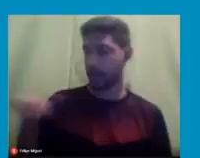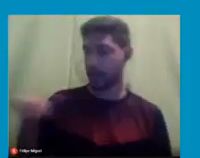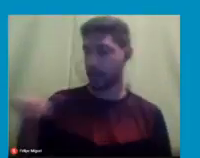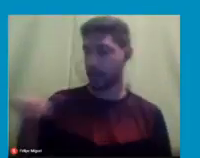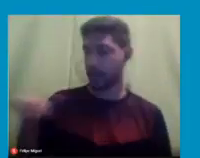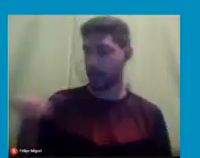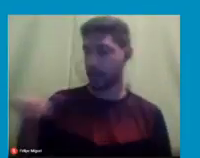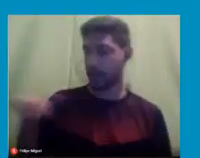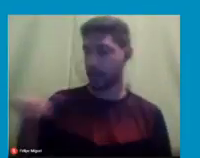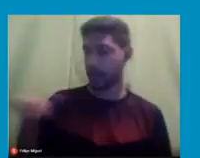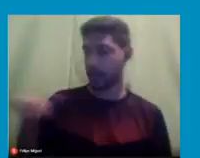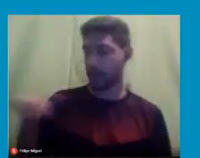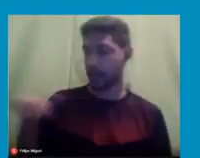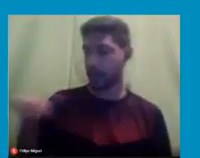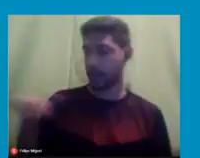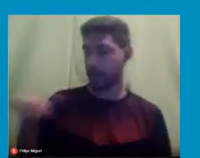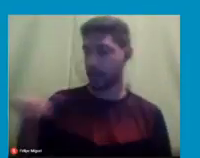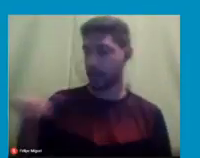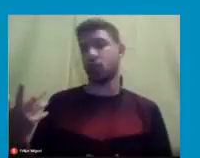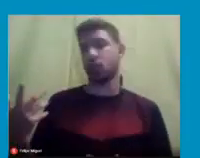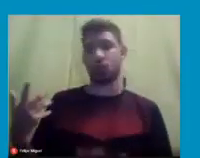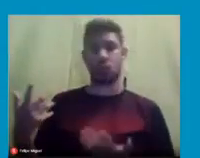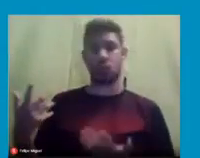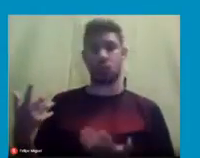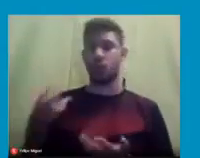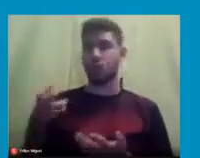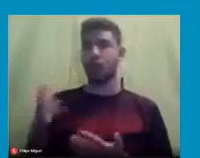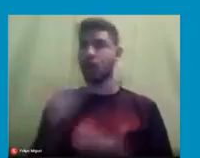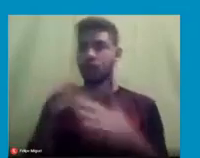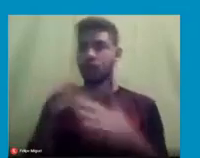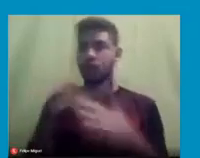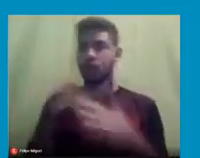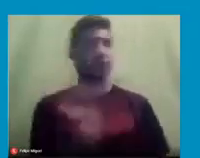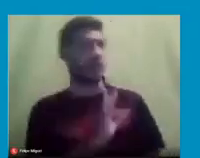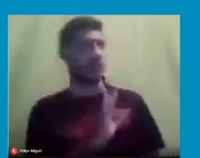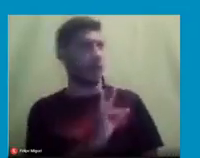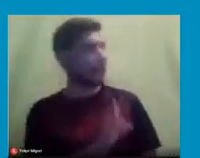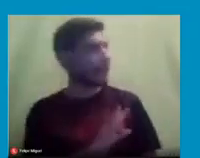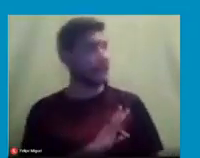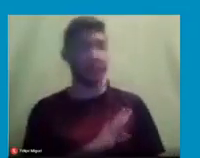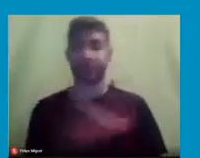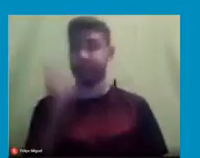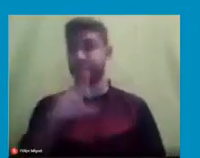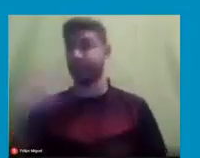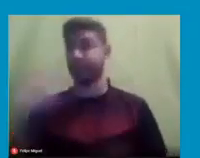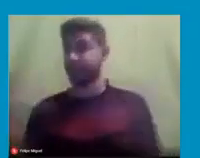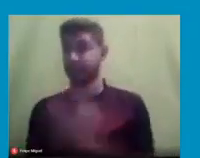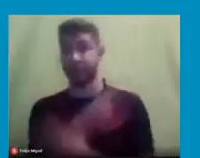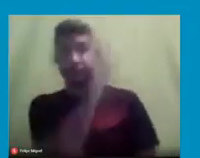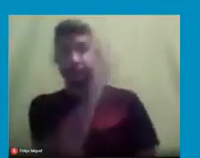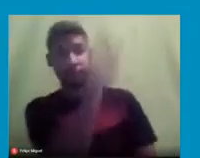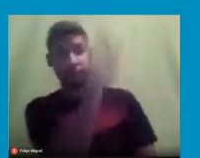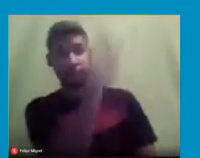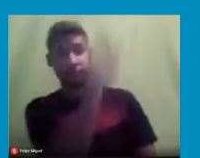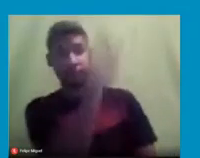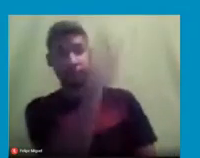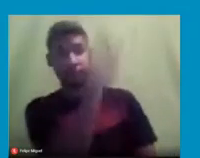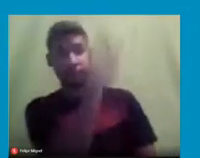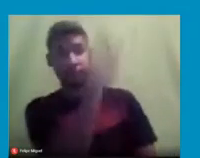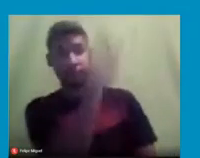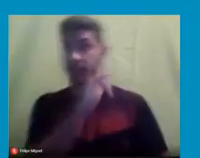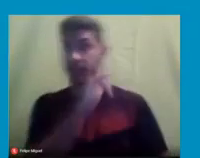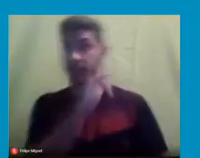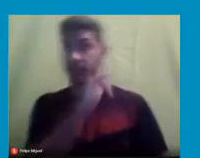é o negro sendo morto pela polícia, que não dá em nada, não dá em nada. Quando a polícia mata o